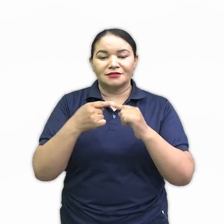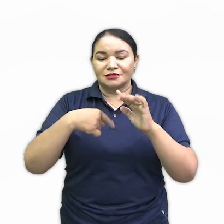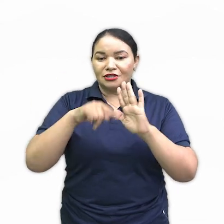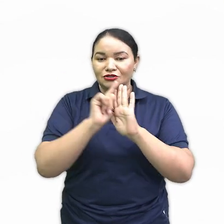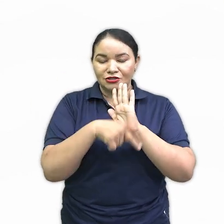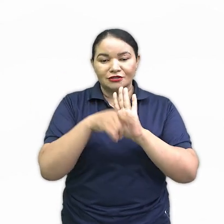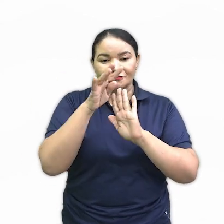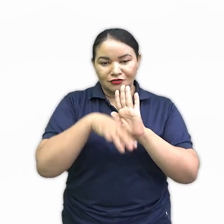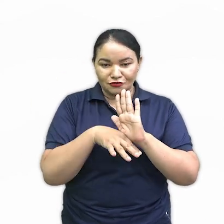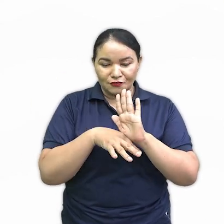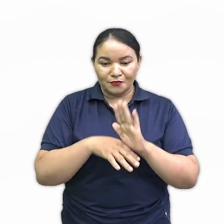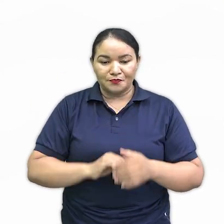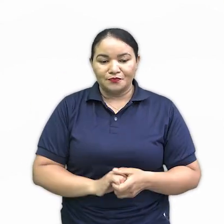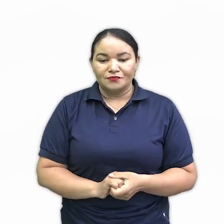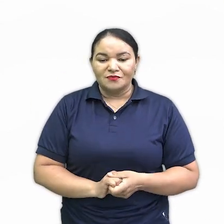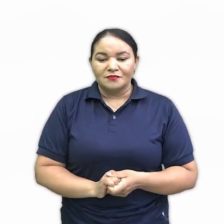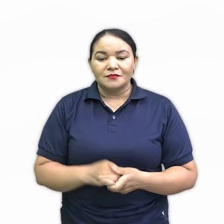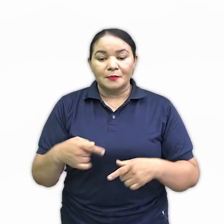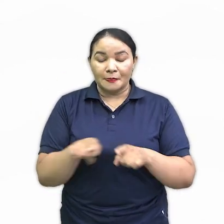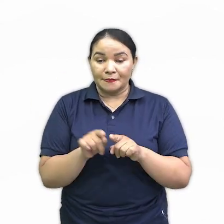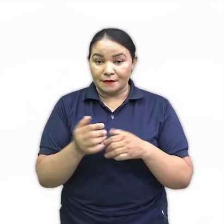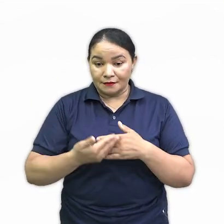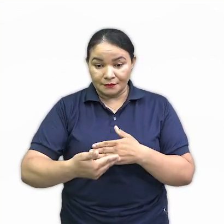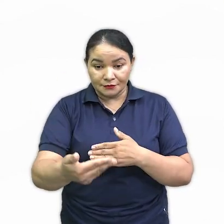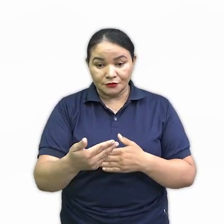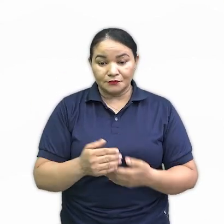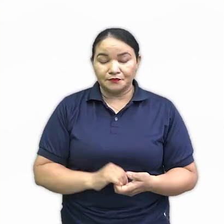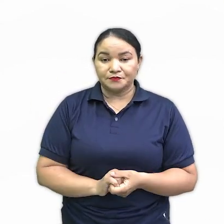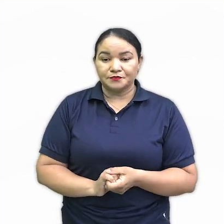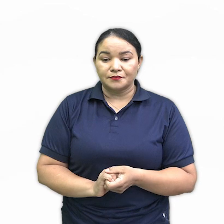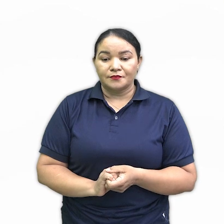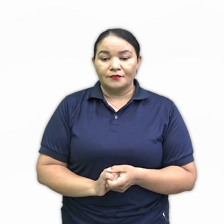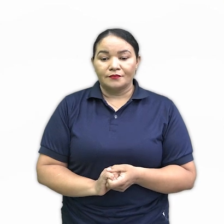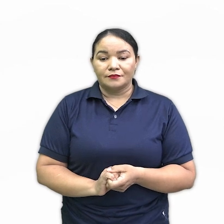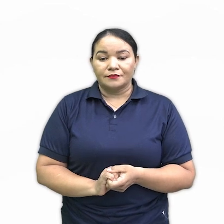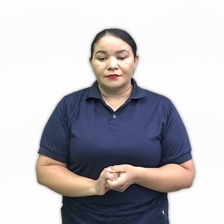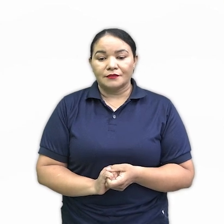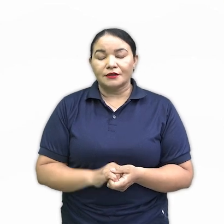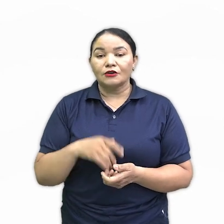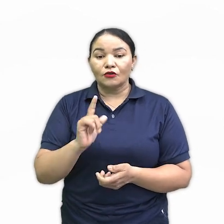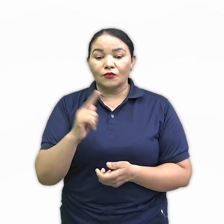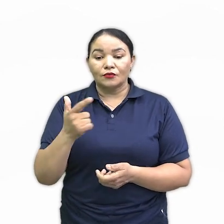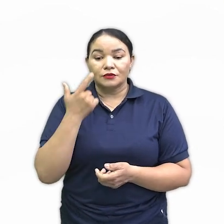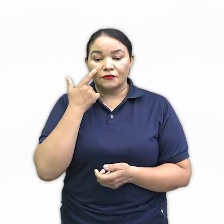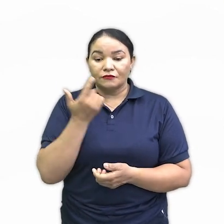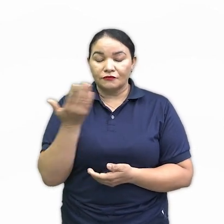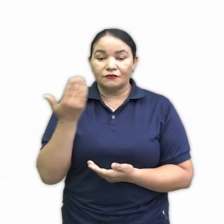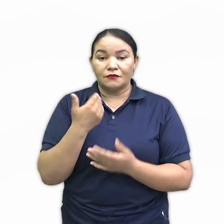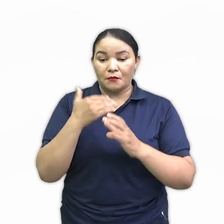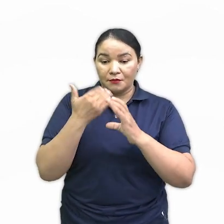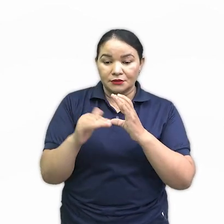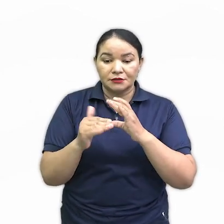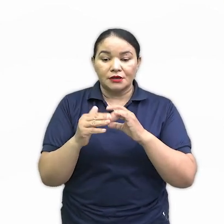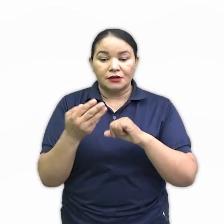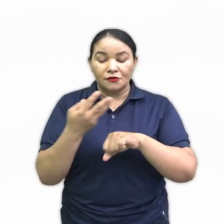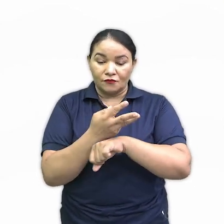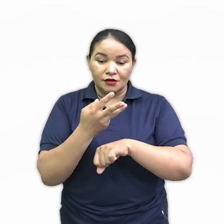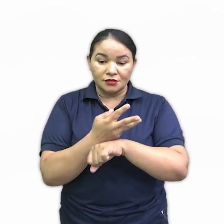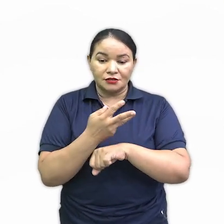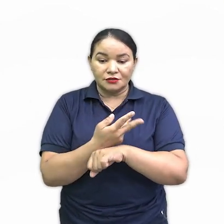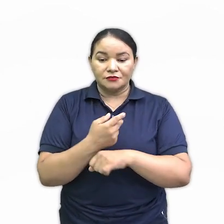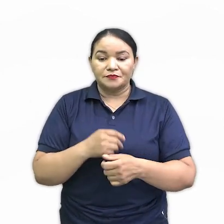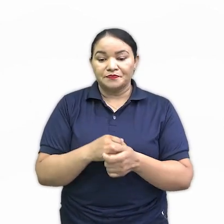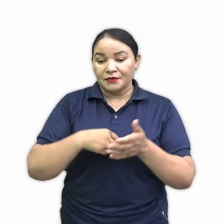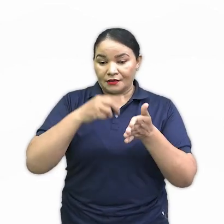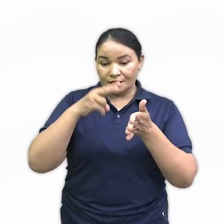ok? Então, vamos seguindo adiante aqui. Nós temos ainda mais uma mensagem aqui, né? Hey, quick